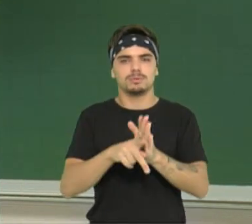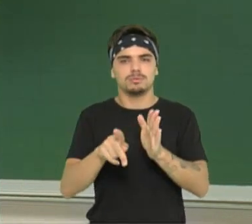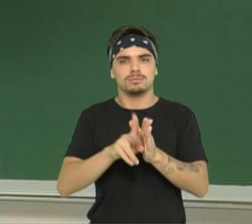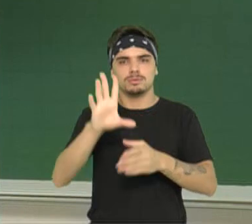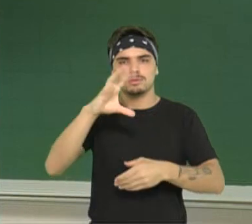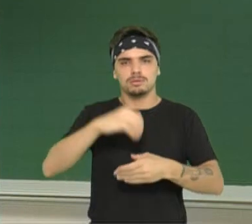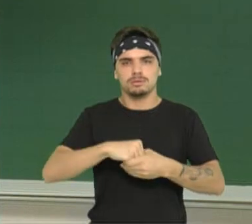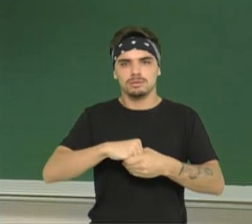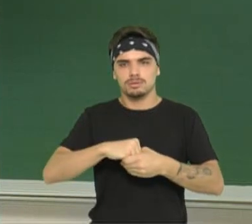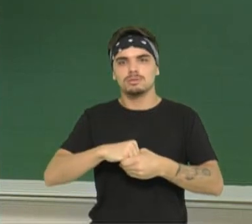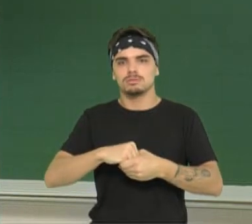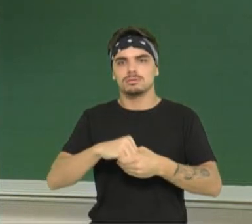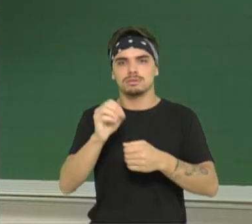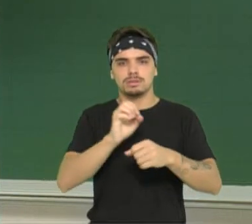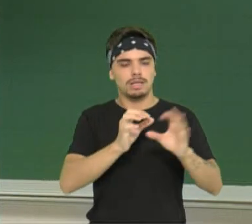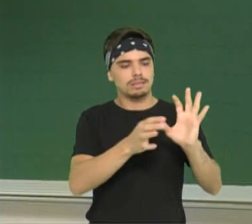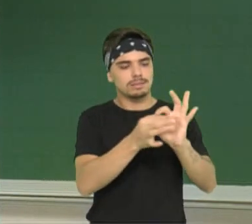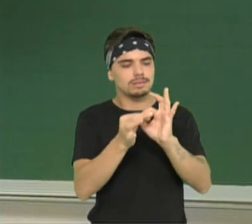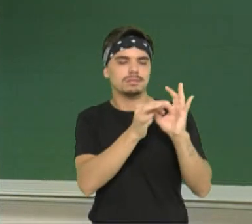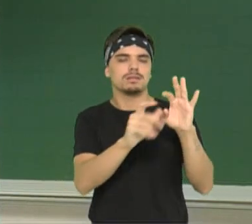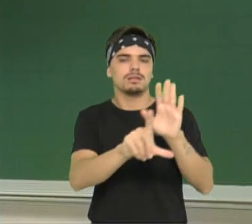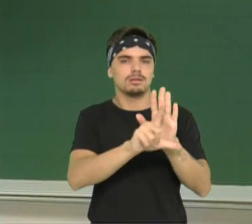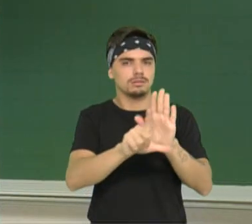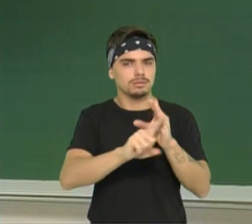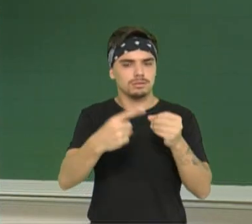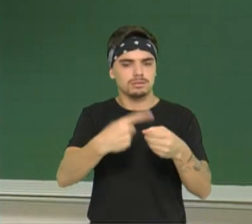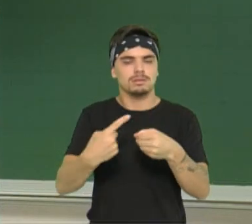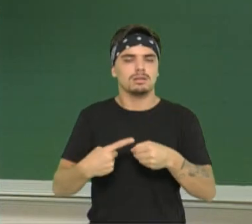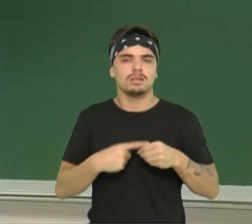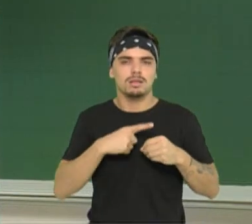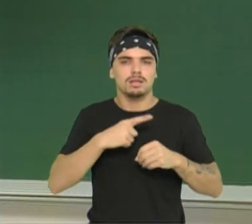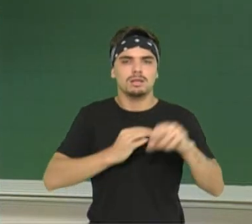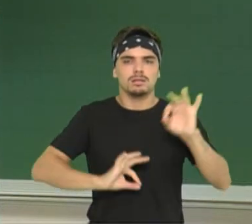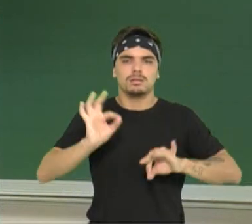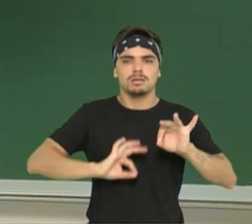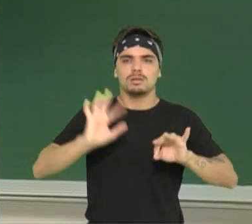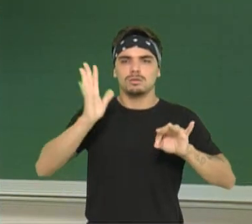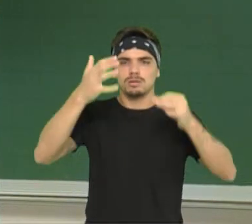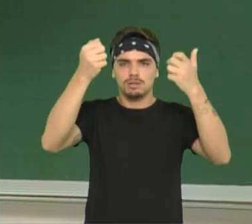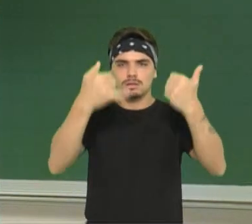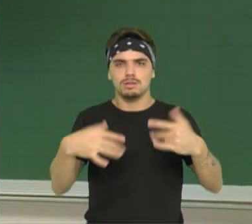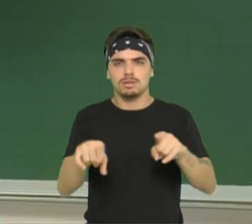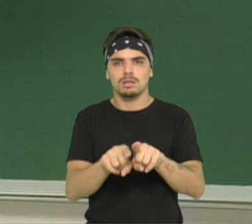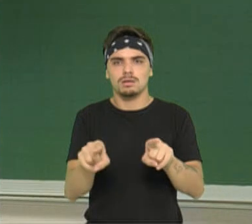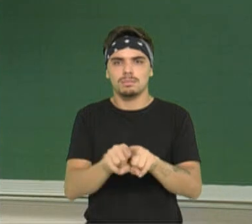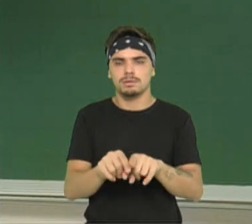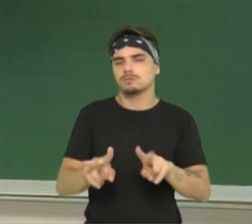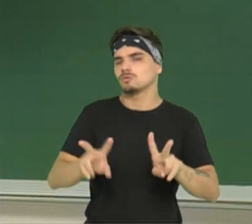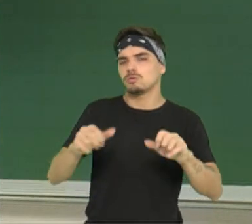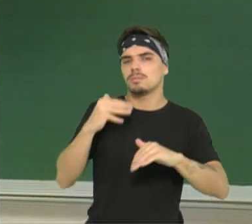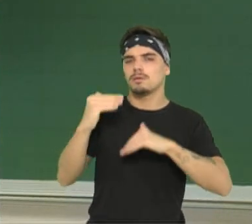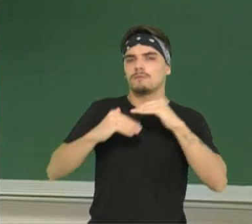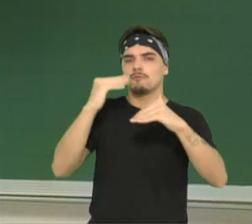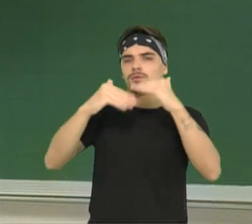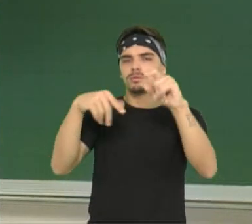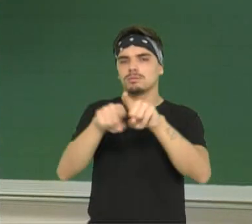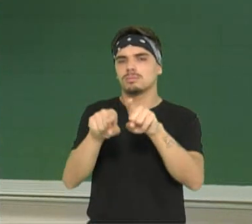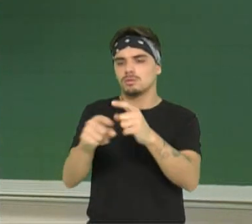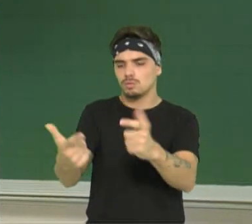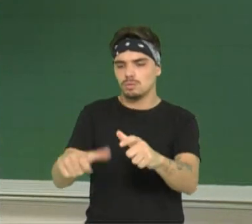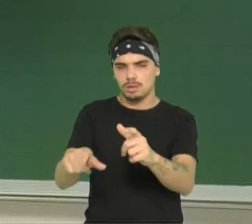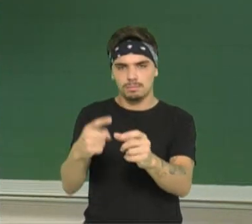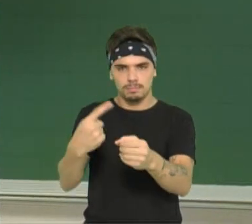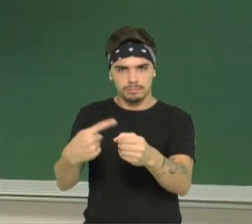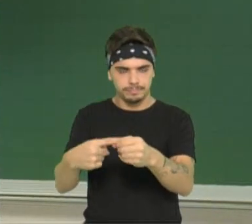do Estatuto das Cidades, que vai haver ali essa regulamentação que eu falei ainda há pouco da evolução do espaço urbano.